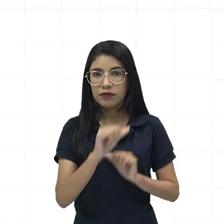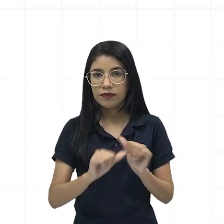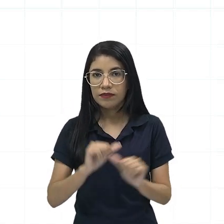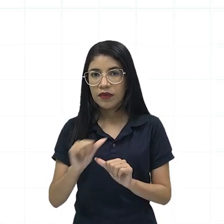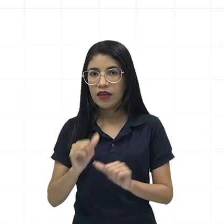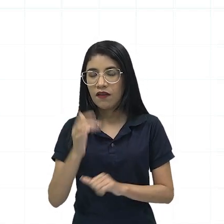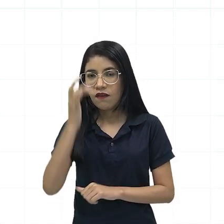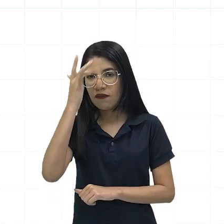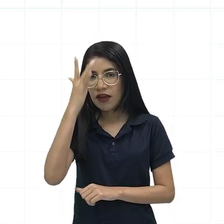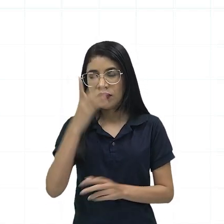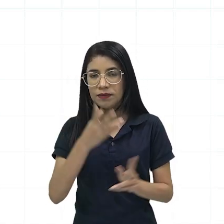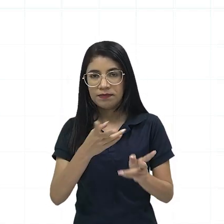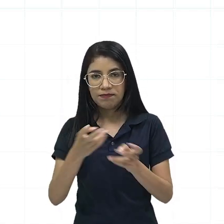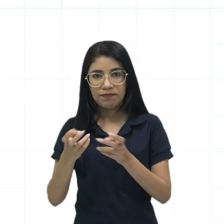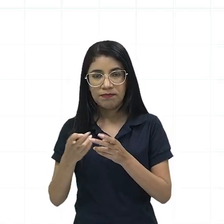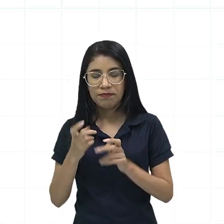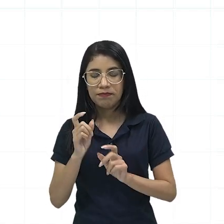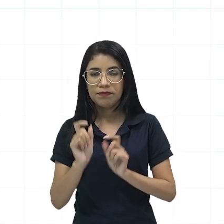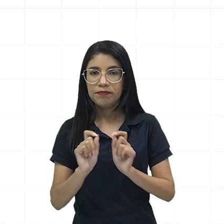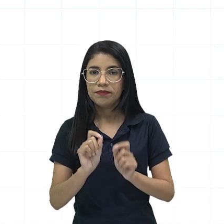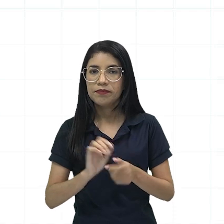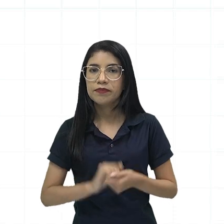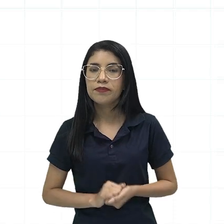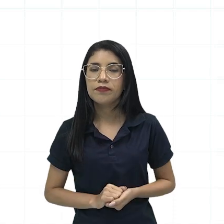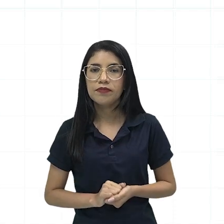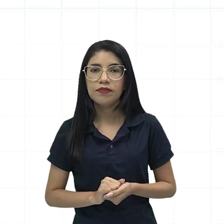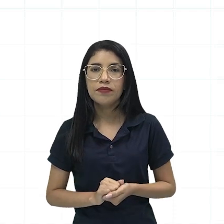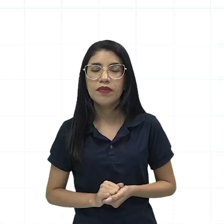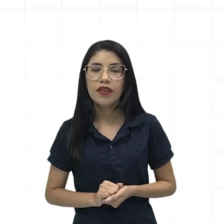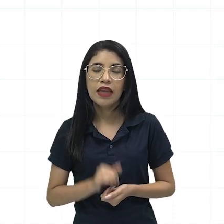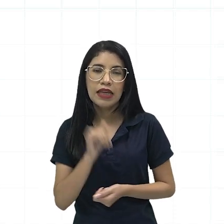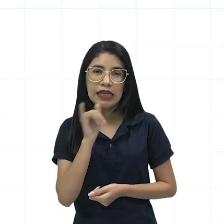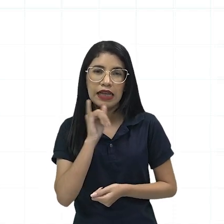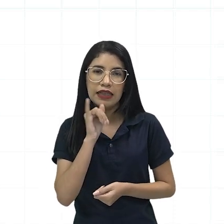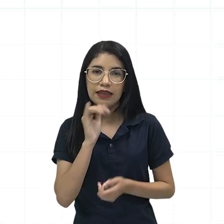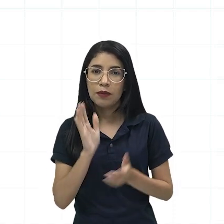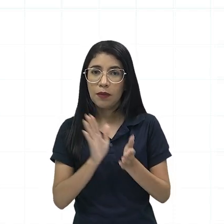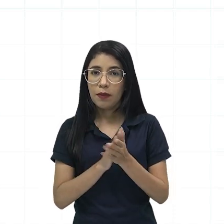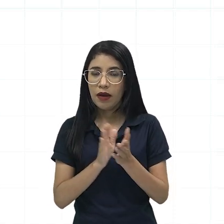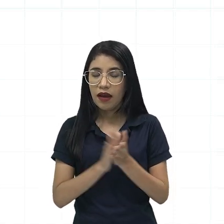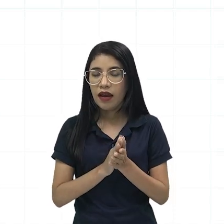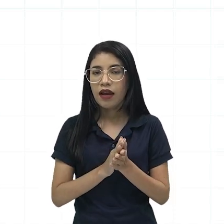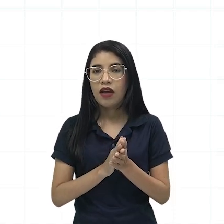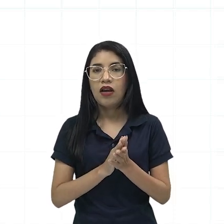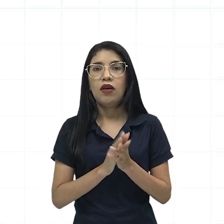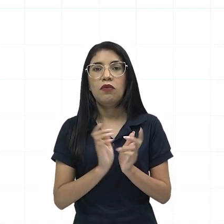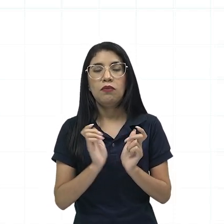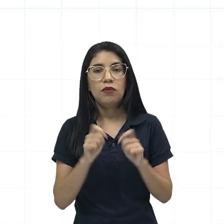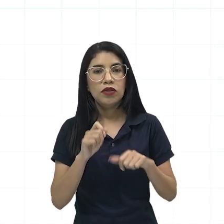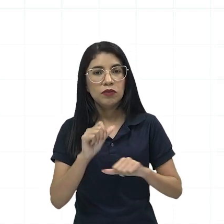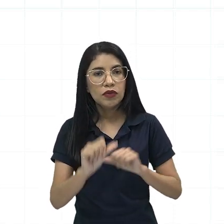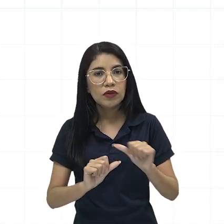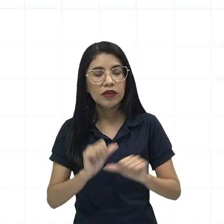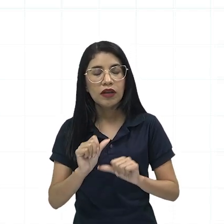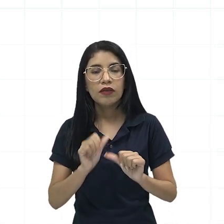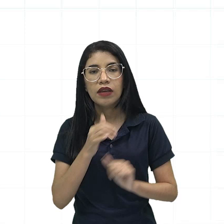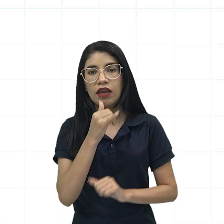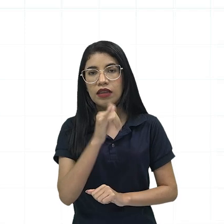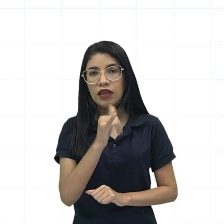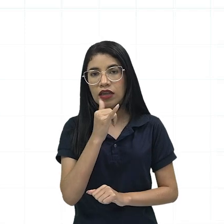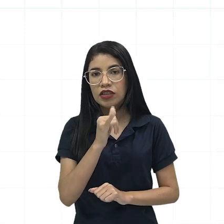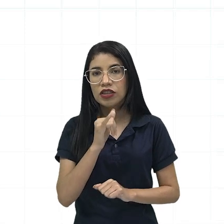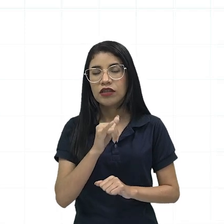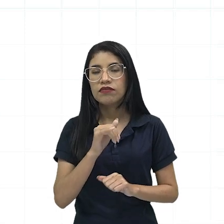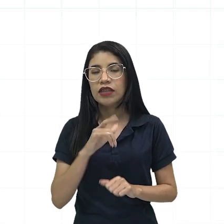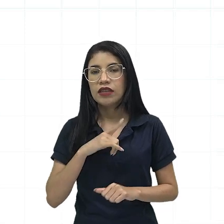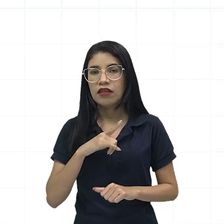fácil de ser visualizado é que, ao bater palmas, você transforma a energia mecânica do movimento de